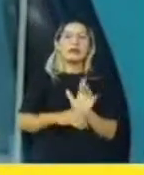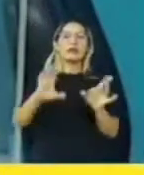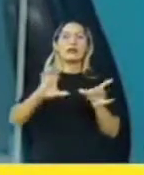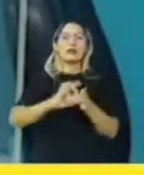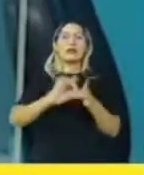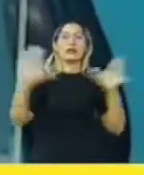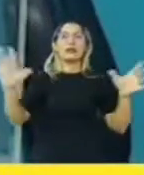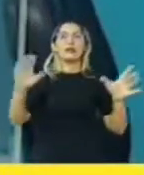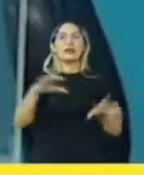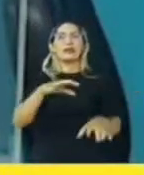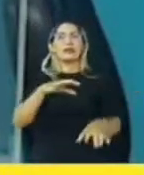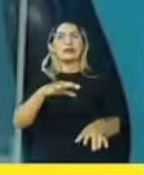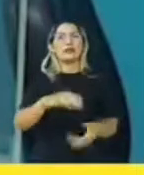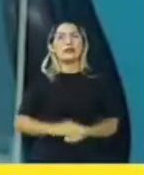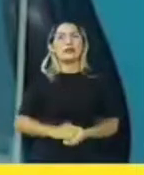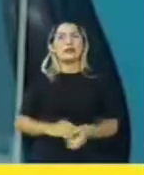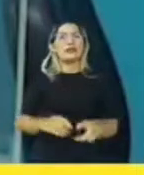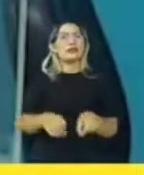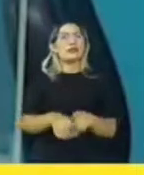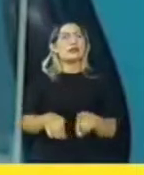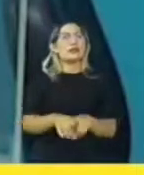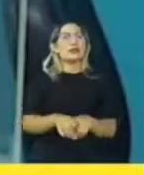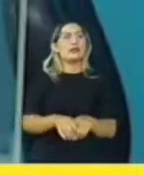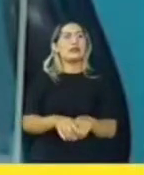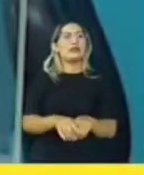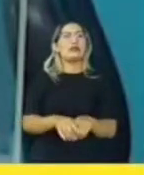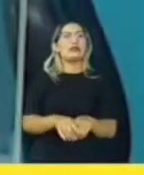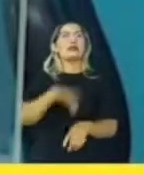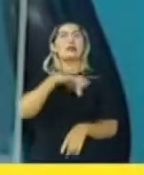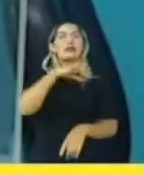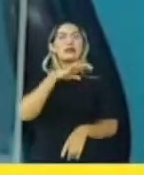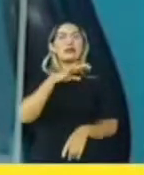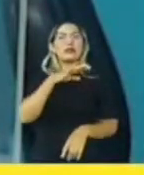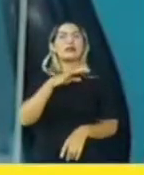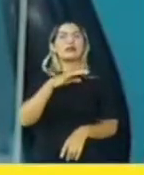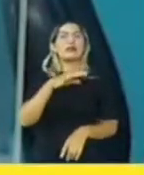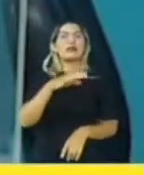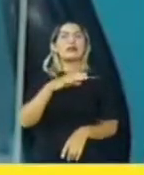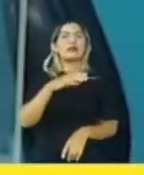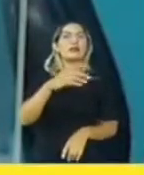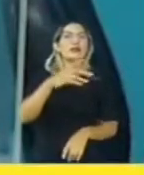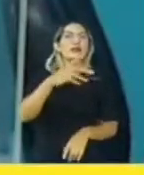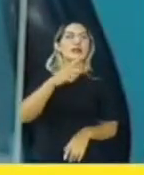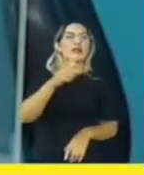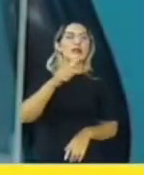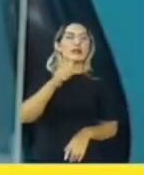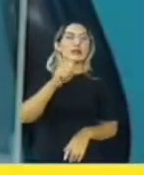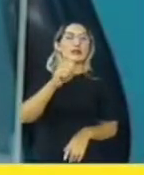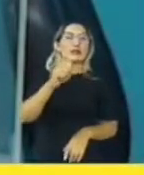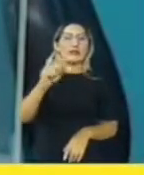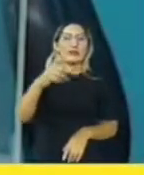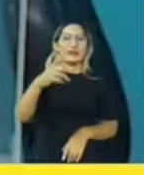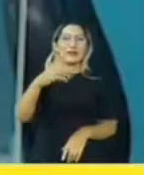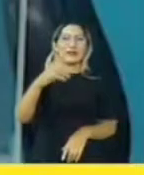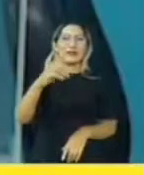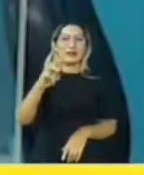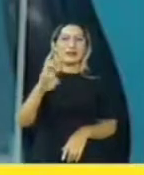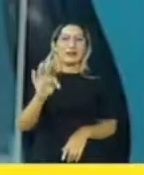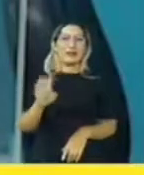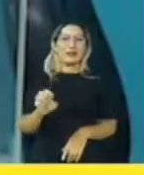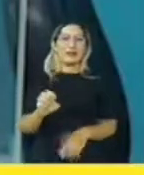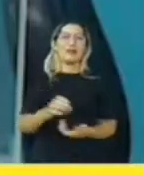o malefícios do passaporte sanitário feche as pontas e por considerar Preto juntos de relevante interesse